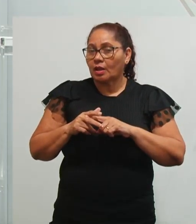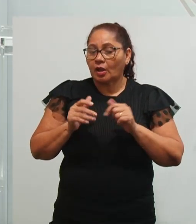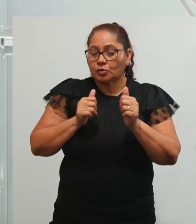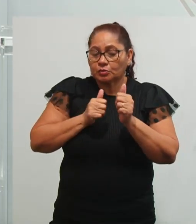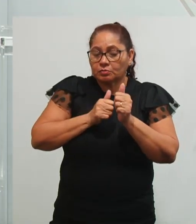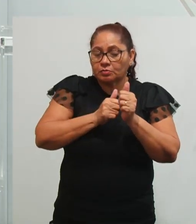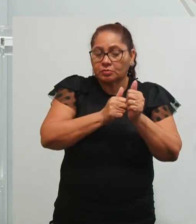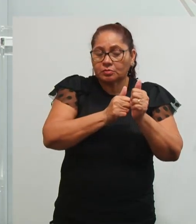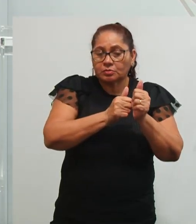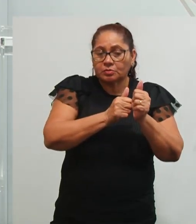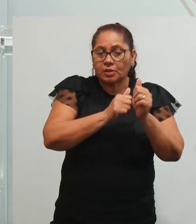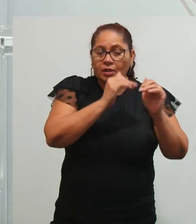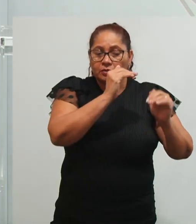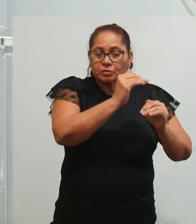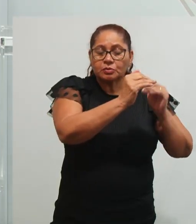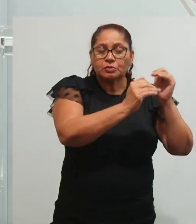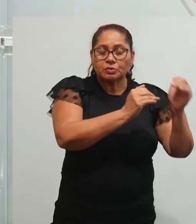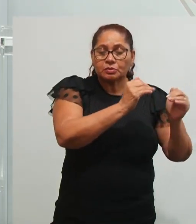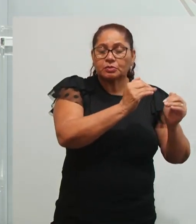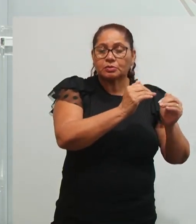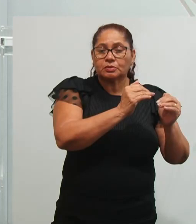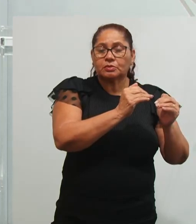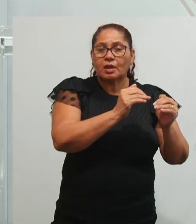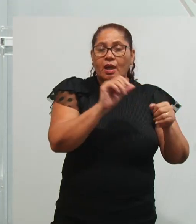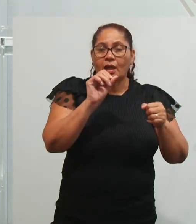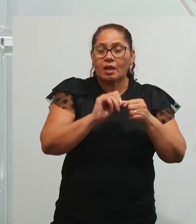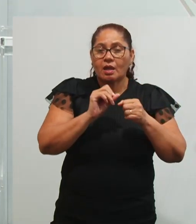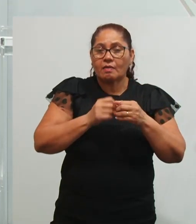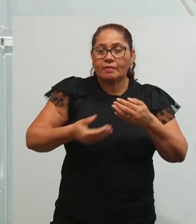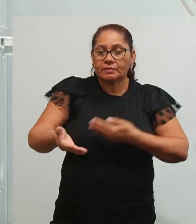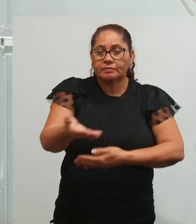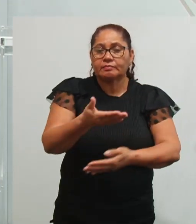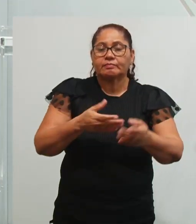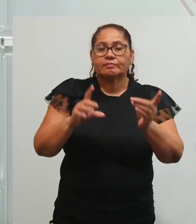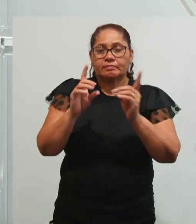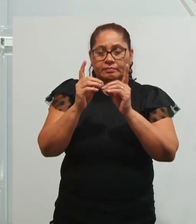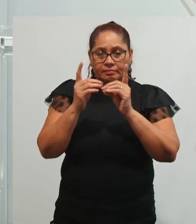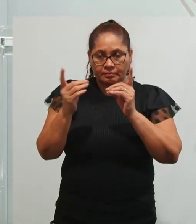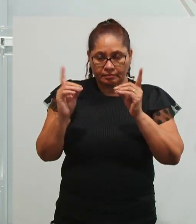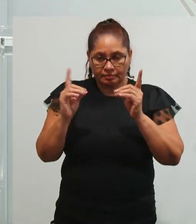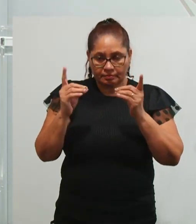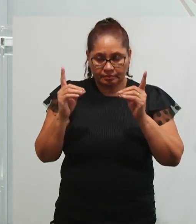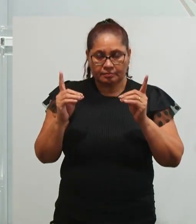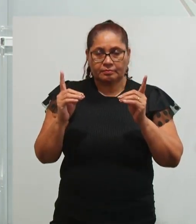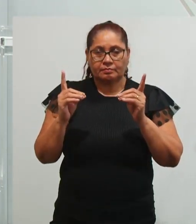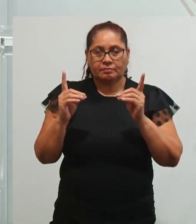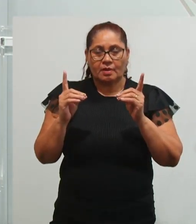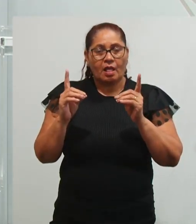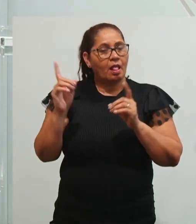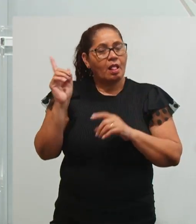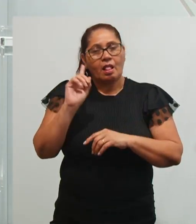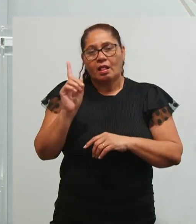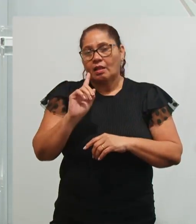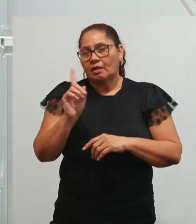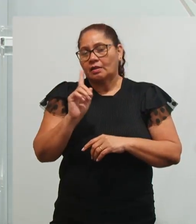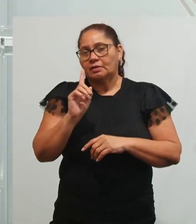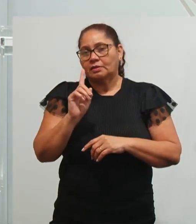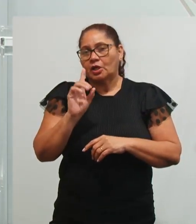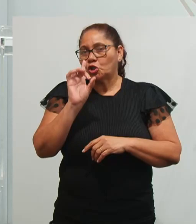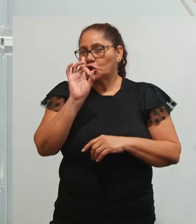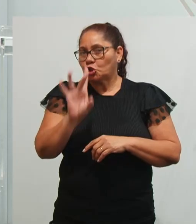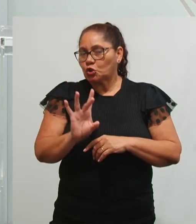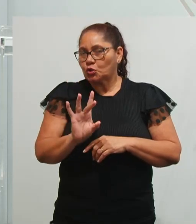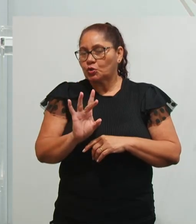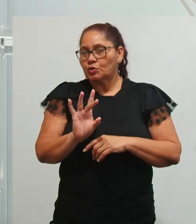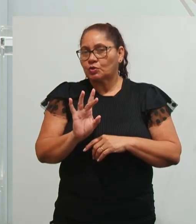o processo. E o que é acompanhar o processo? É fazer intervenção didática. Fazer intervenção didática não é apenas